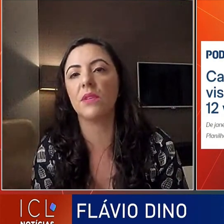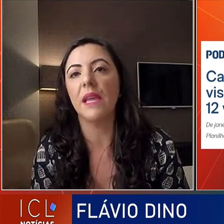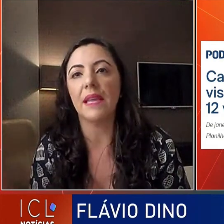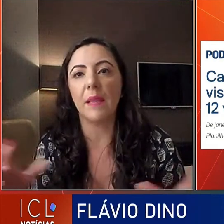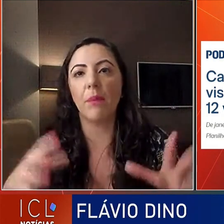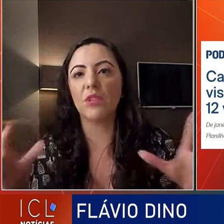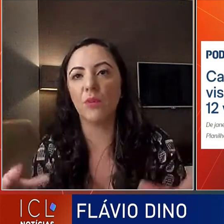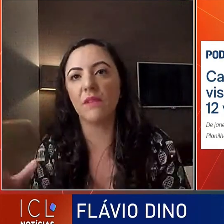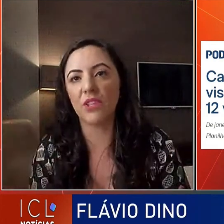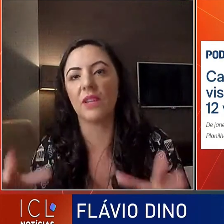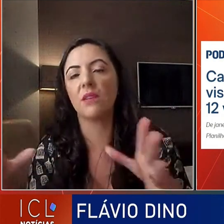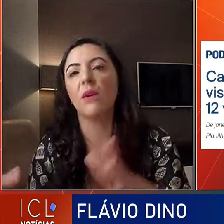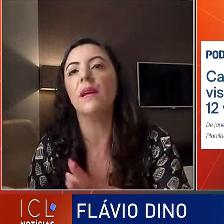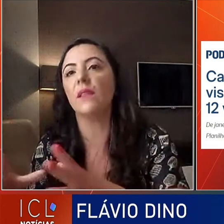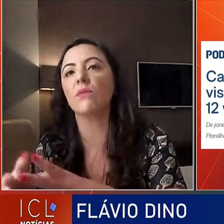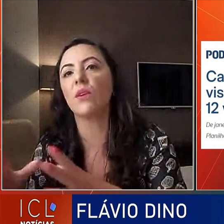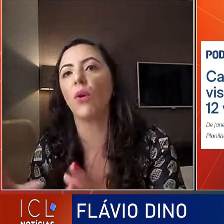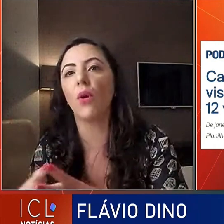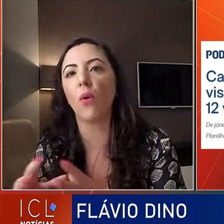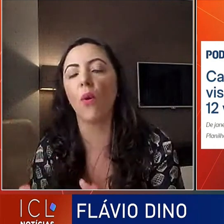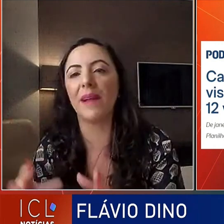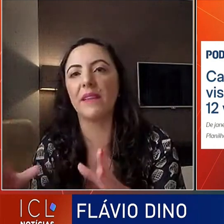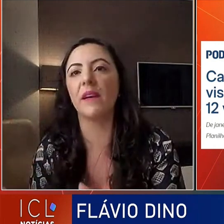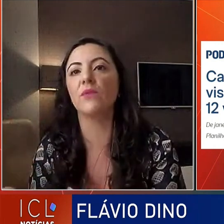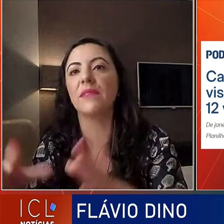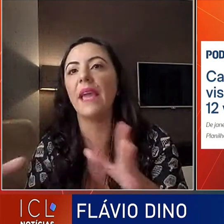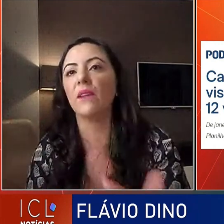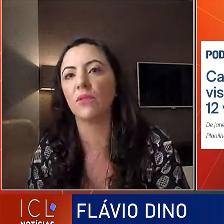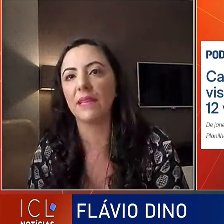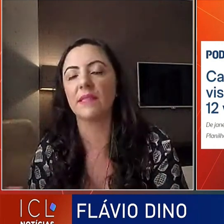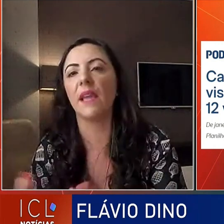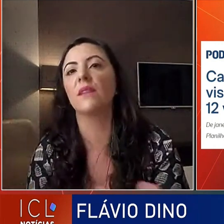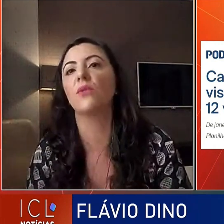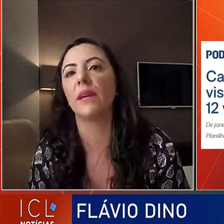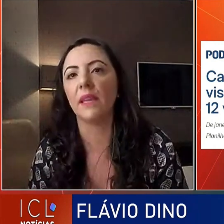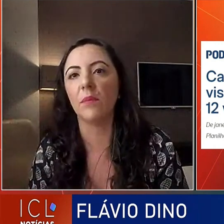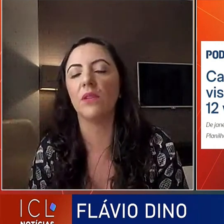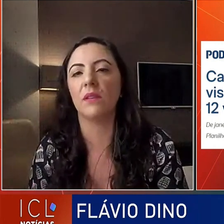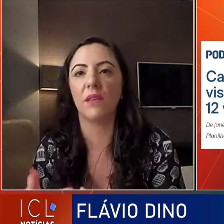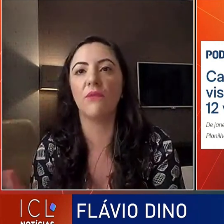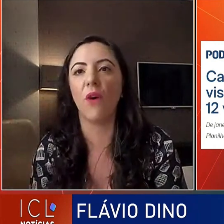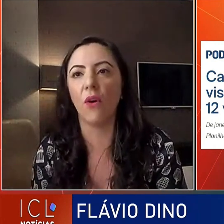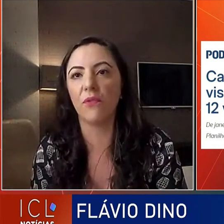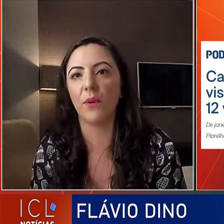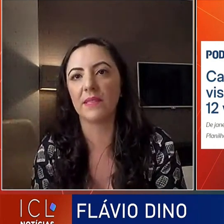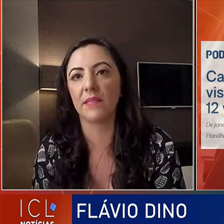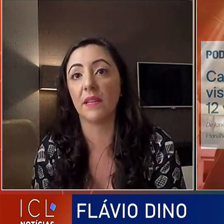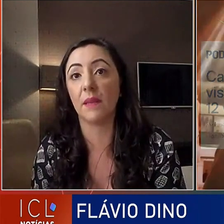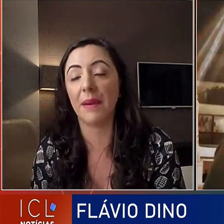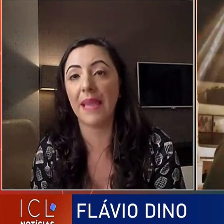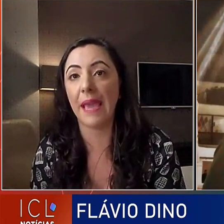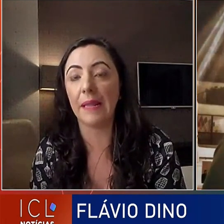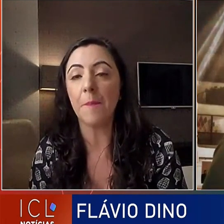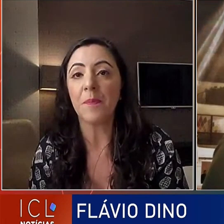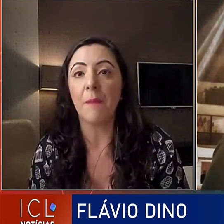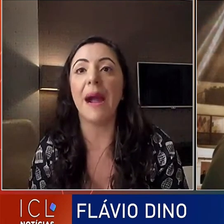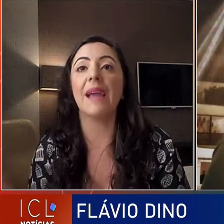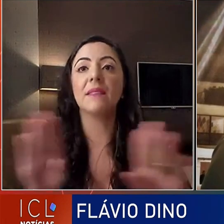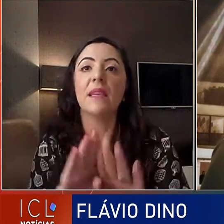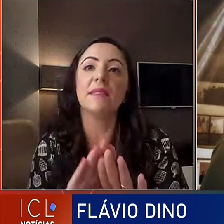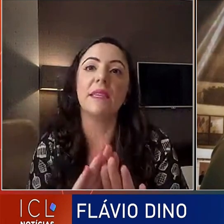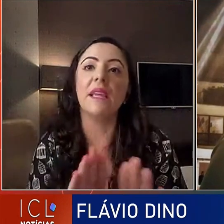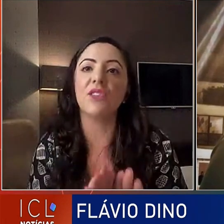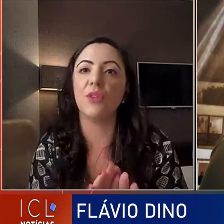mas até esse momento, não se, depois de muita investigação, não se colocou o Adriano dentro da cena do crime que envolve o assassinato da